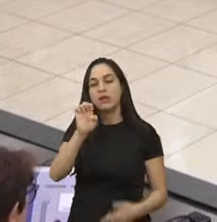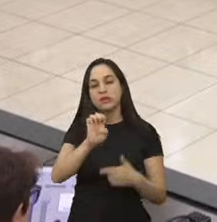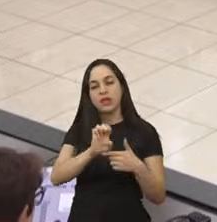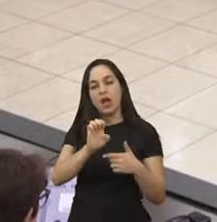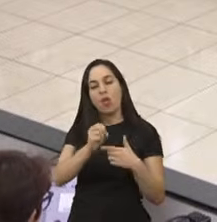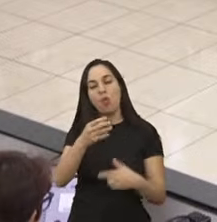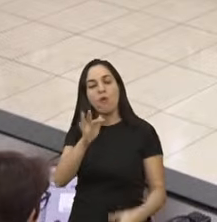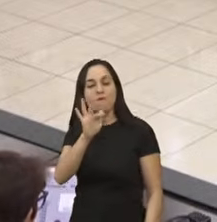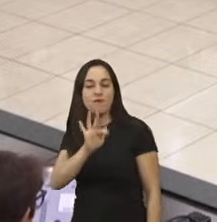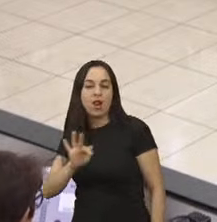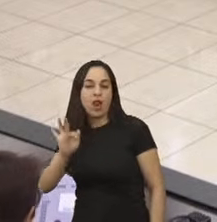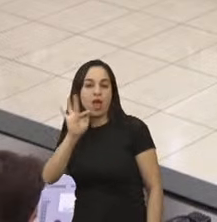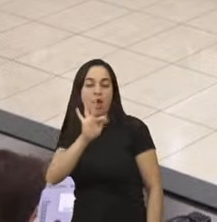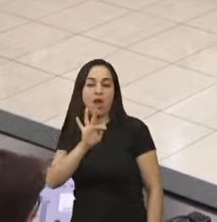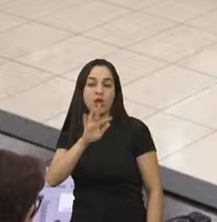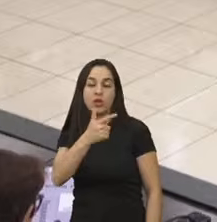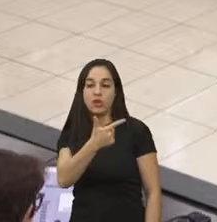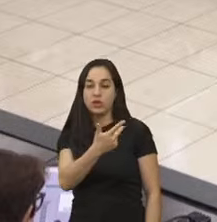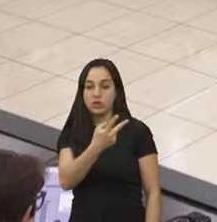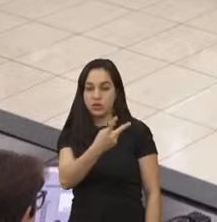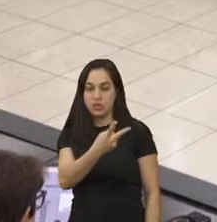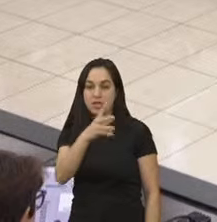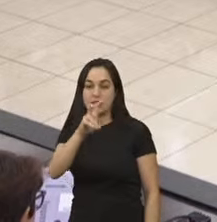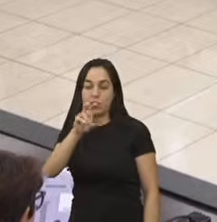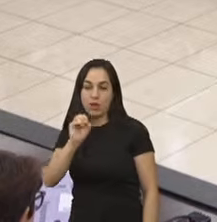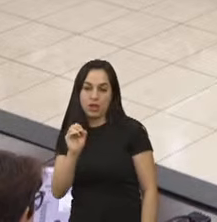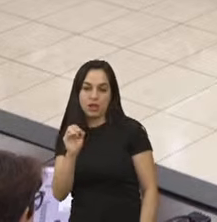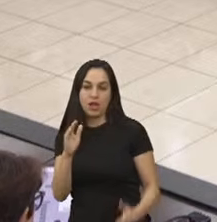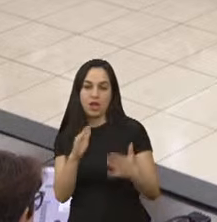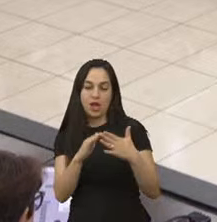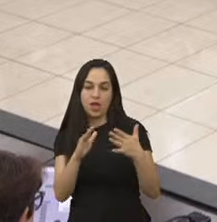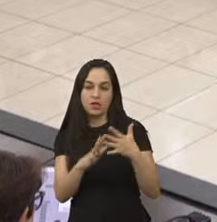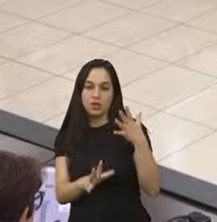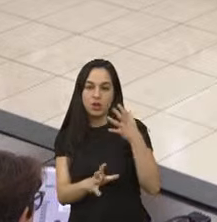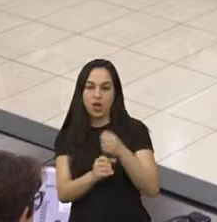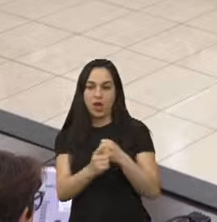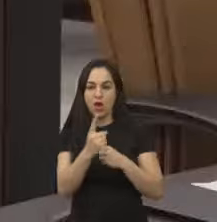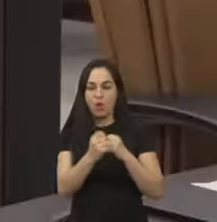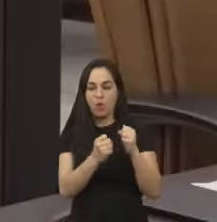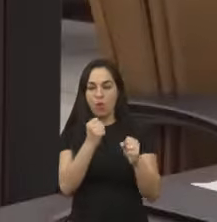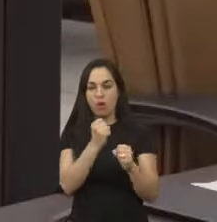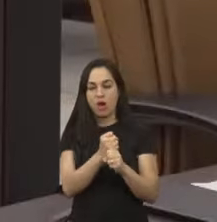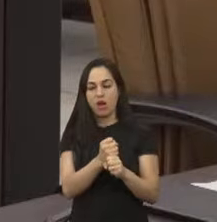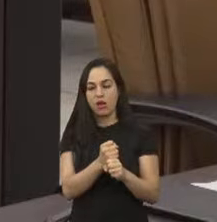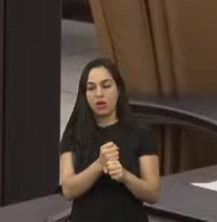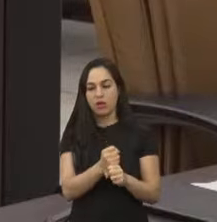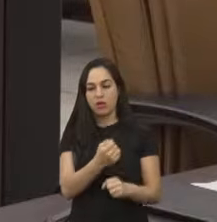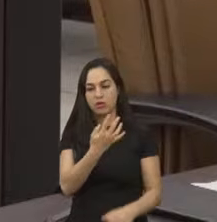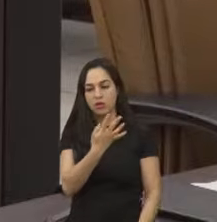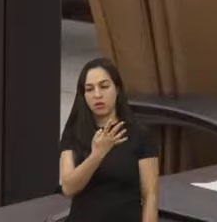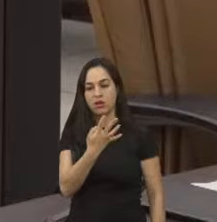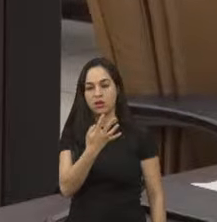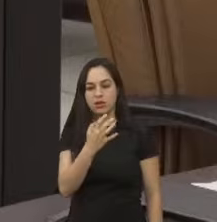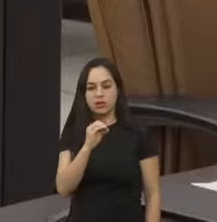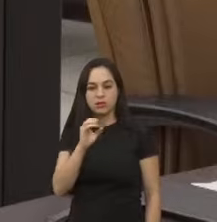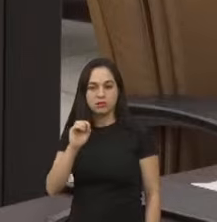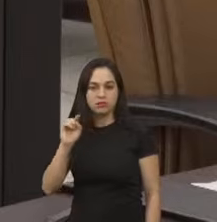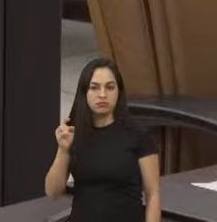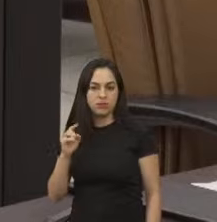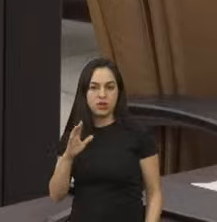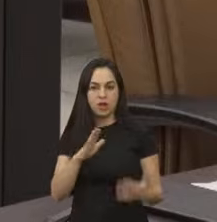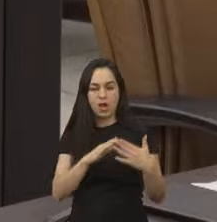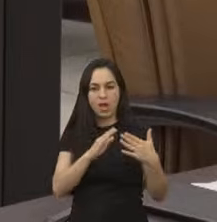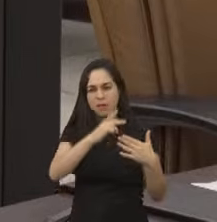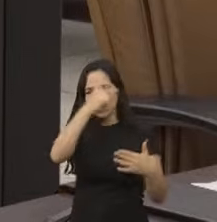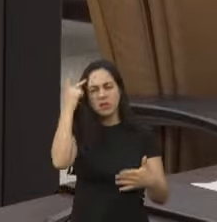250 casas ao ano, em 4 anos, fazeria 2.000 casas. Eu acho que a população não está preocupado, né, com